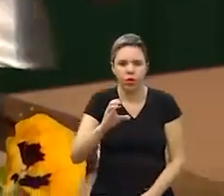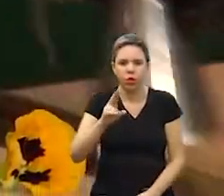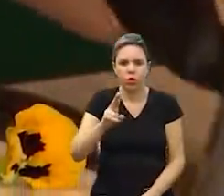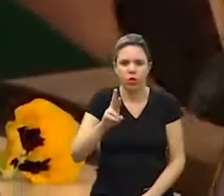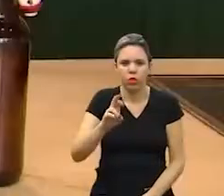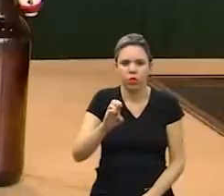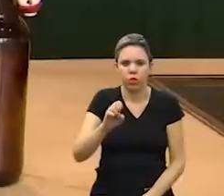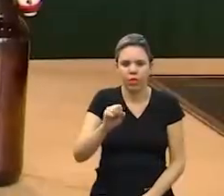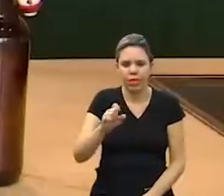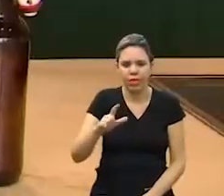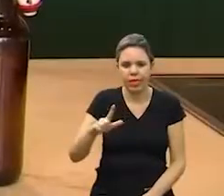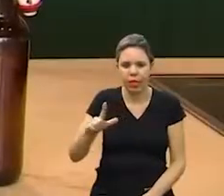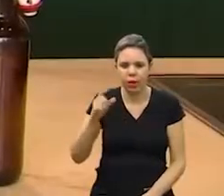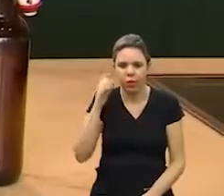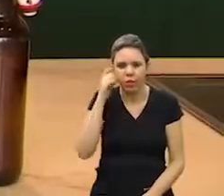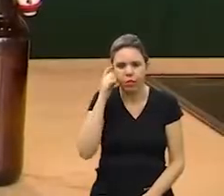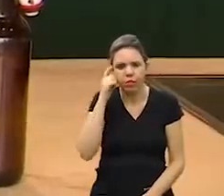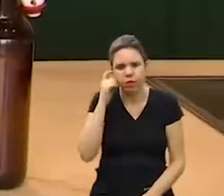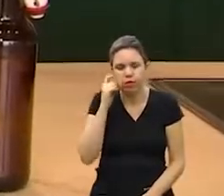curaçao.